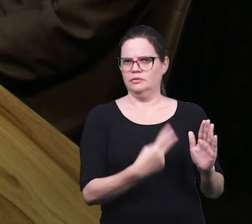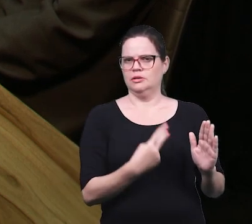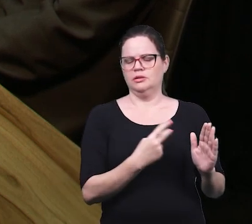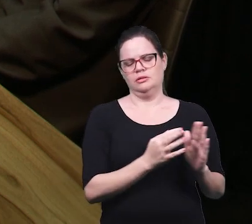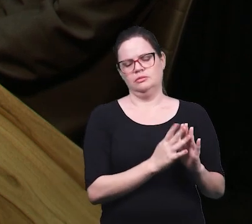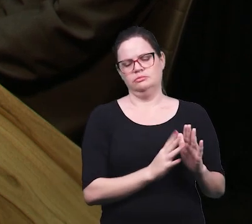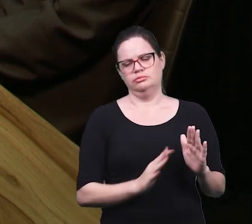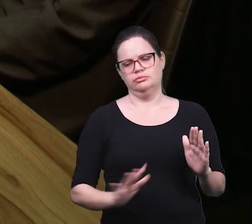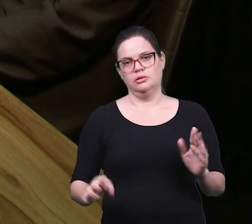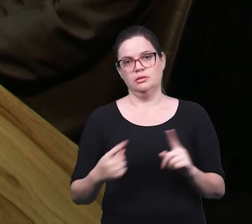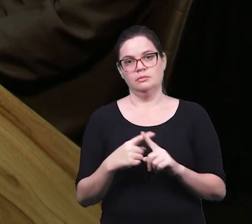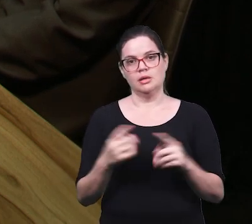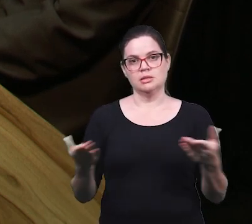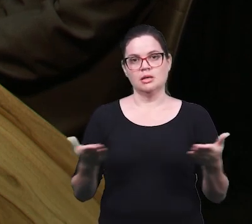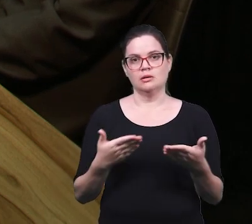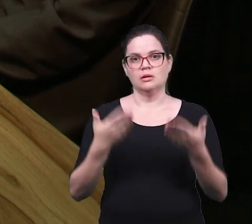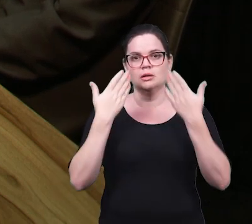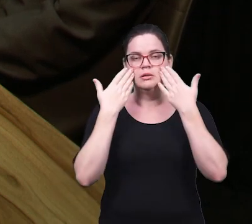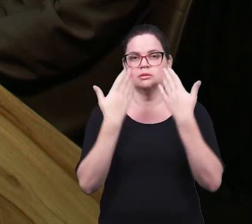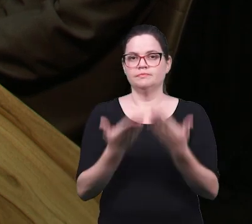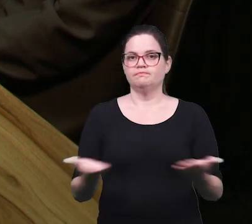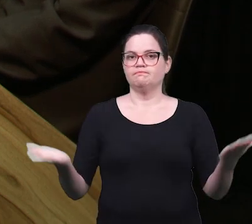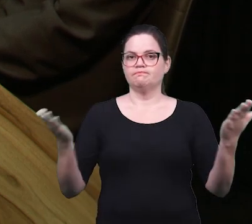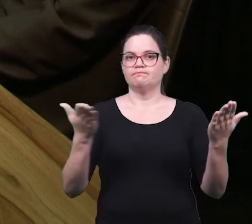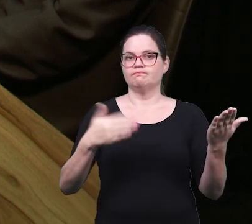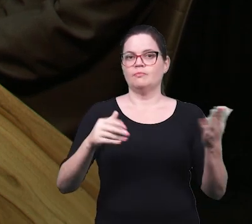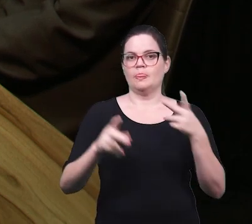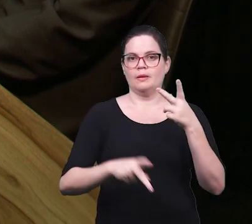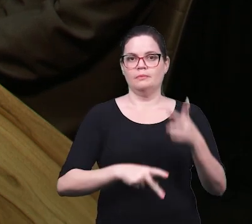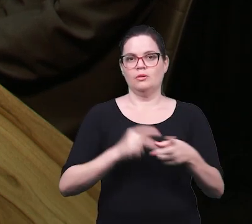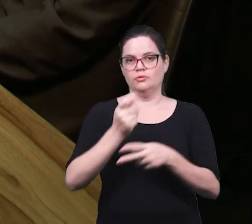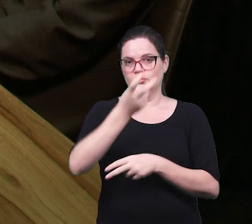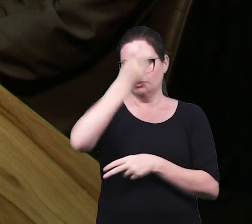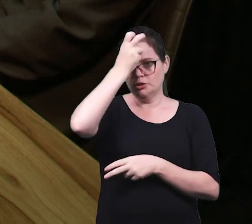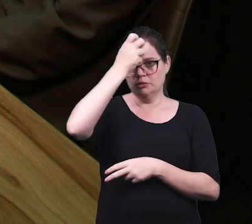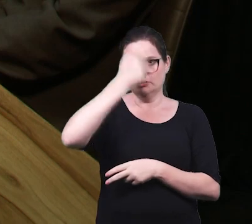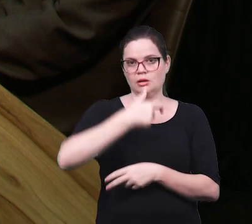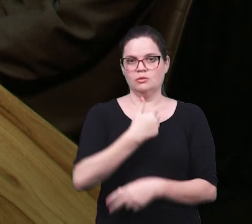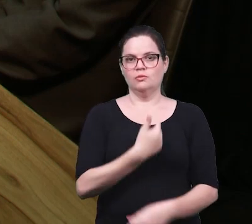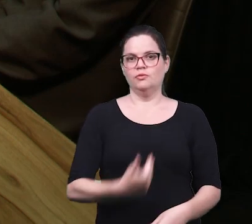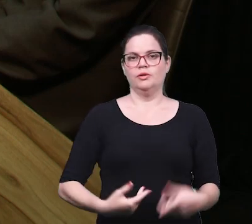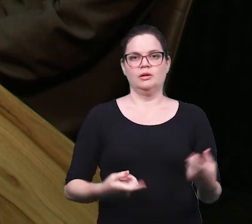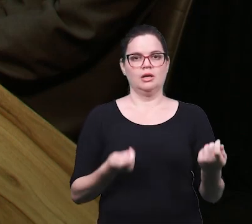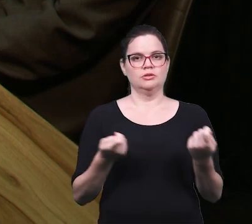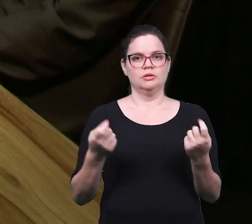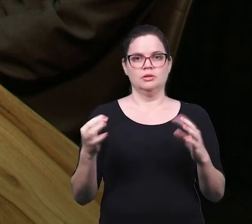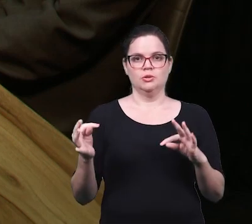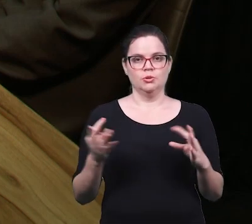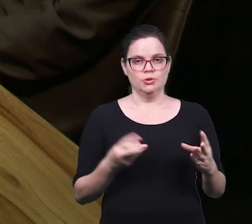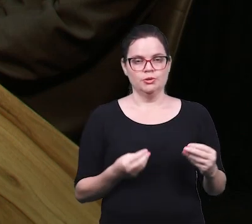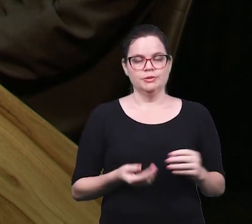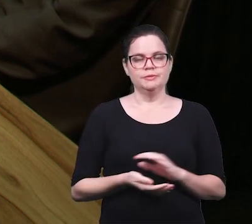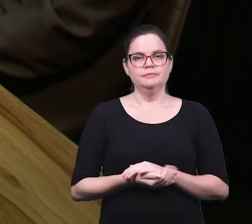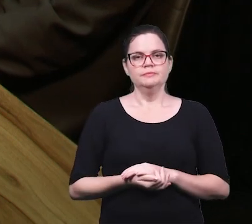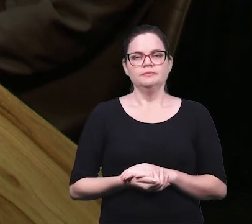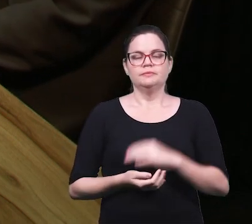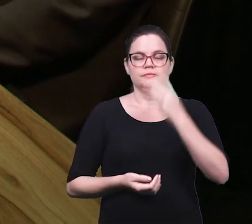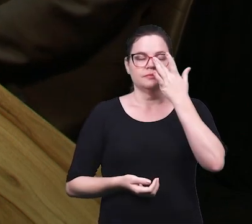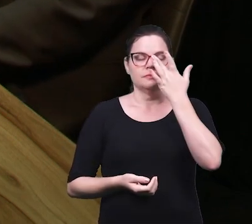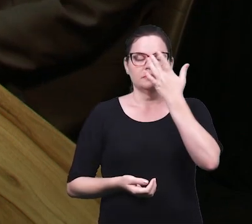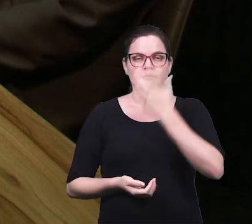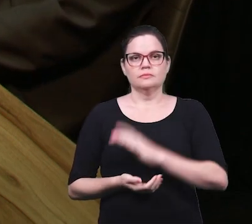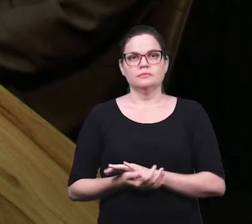está diante de todo o Egito como governador do Egito. E depois